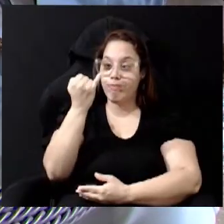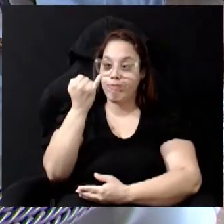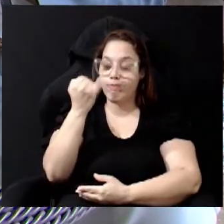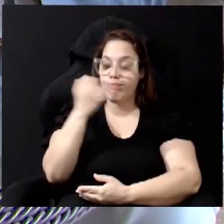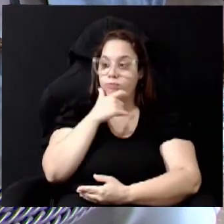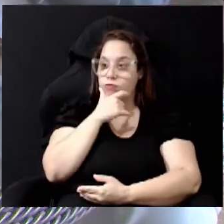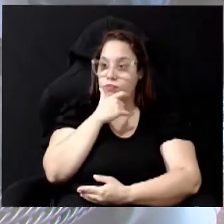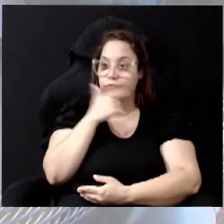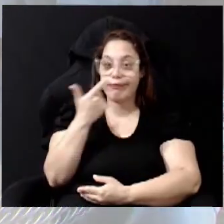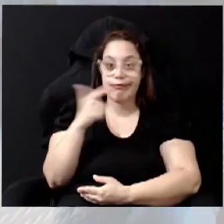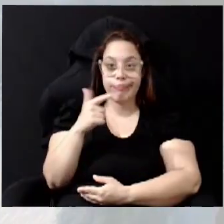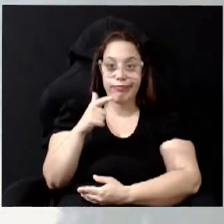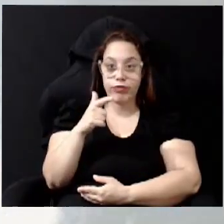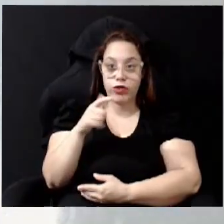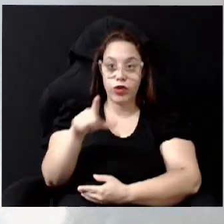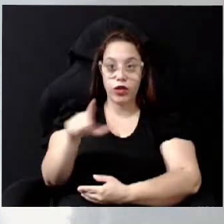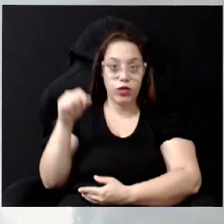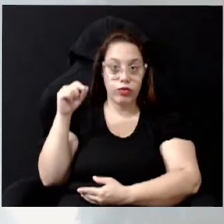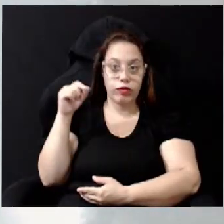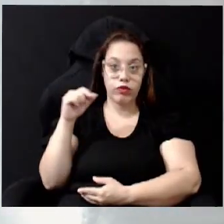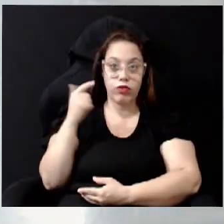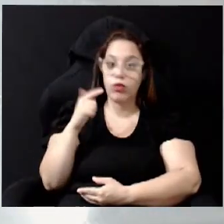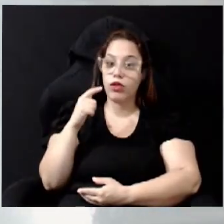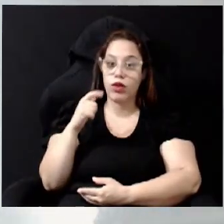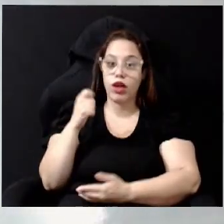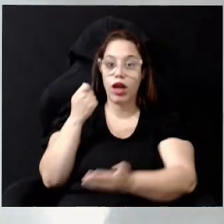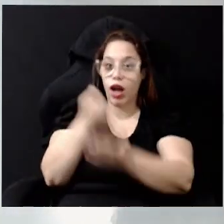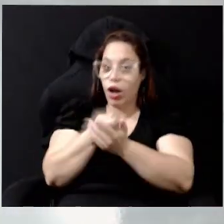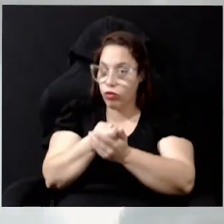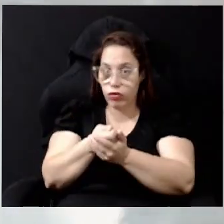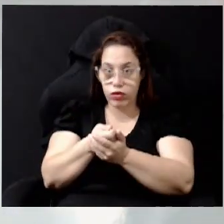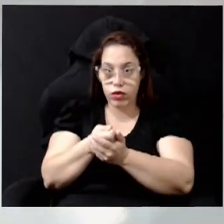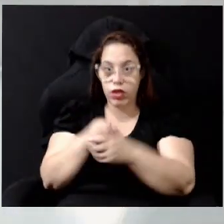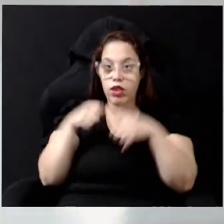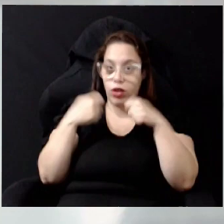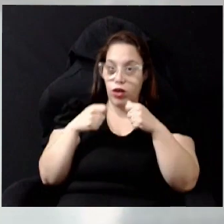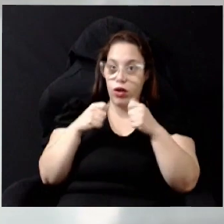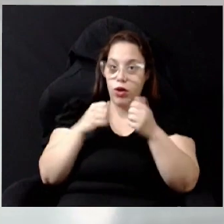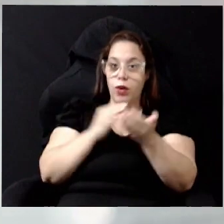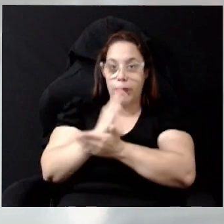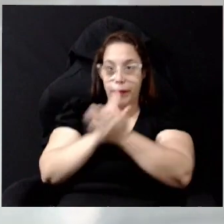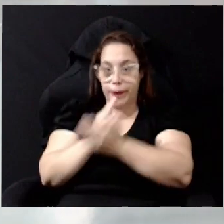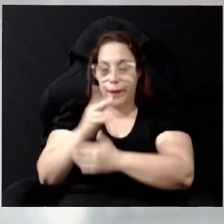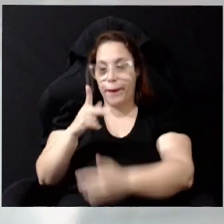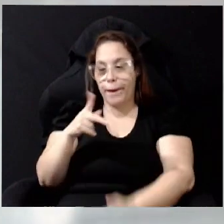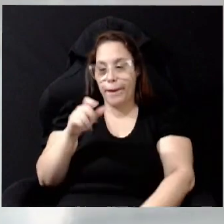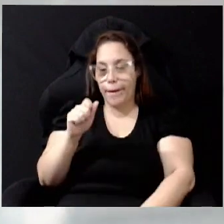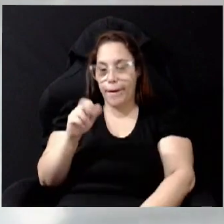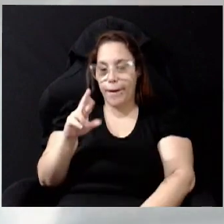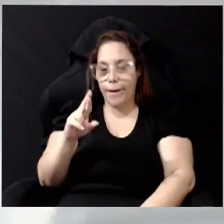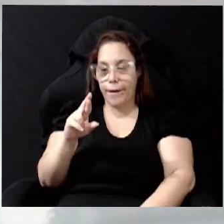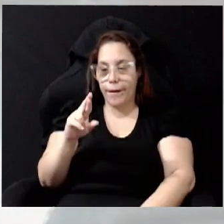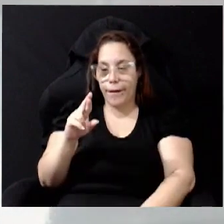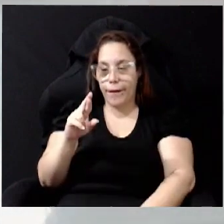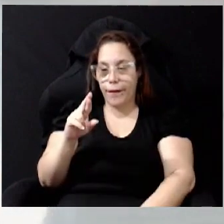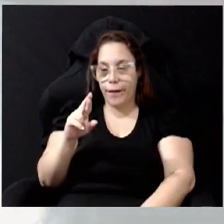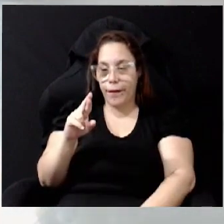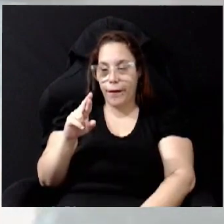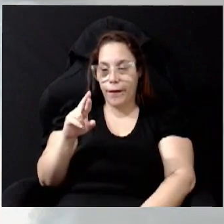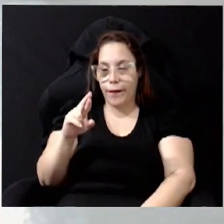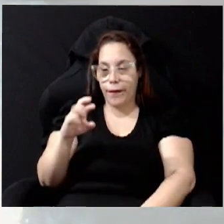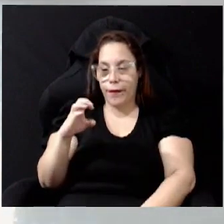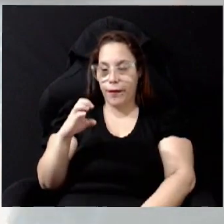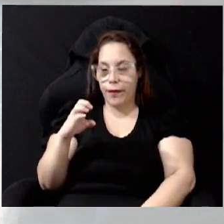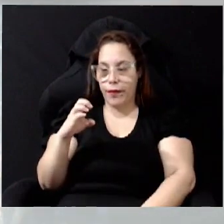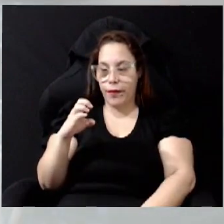tem escolha, não tem condição de pagar à vista, eu tenho necessariamente que parcelar. Muito cuidado, porque é um negócio chamado fluxo de caixa,